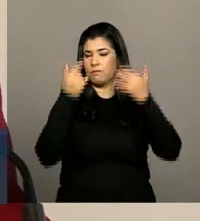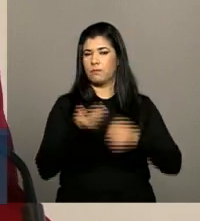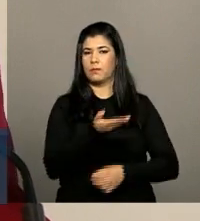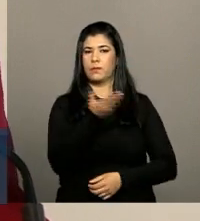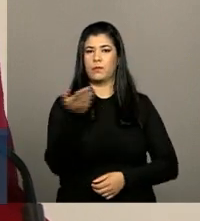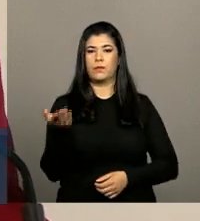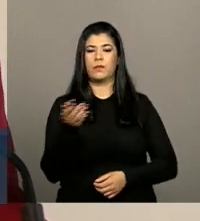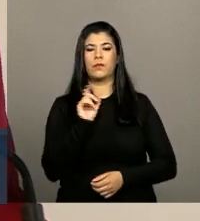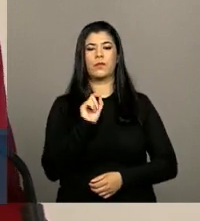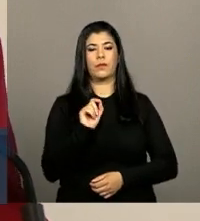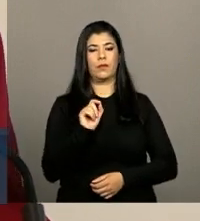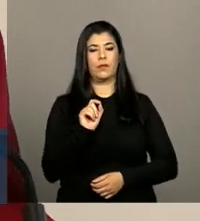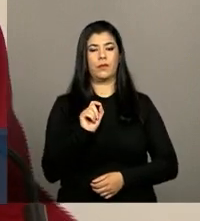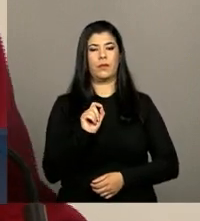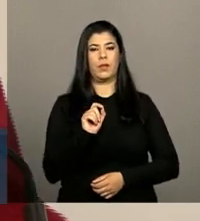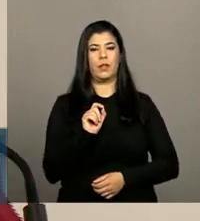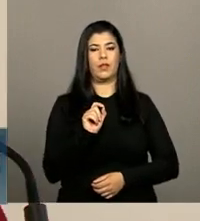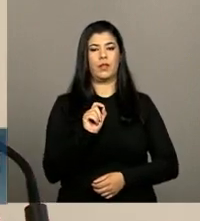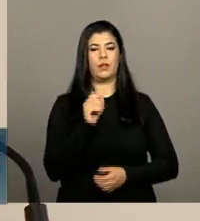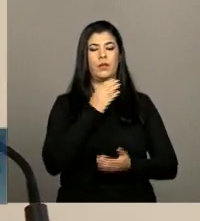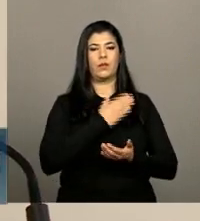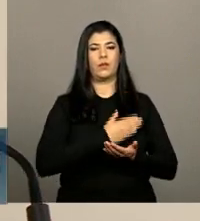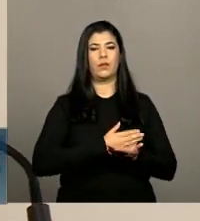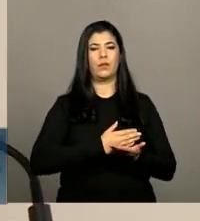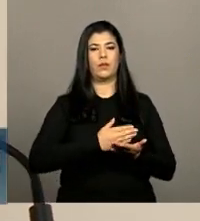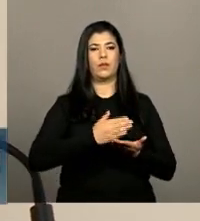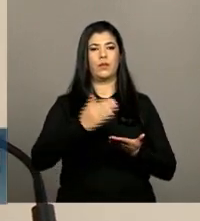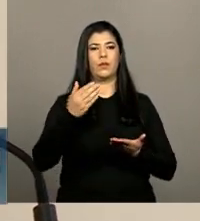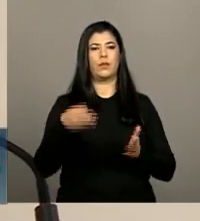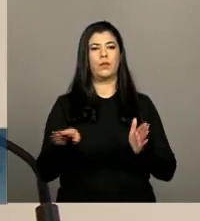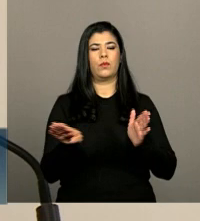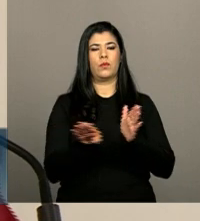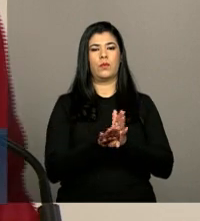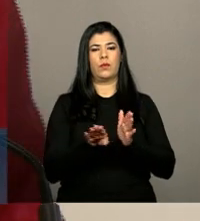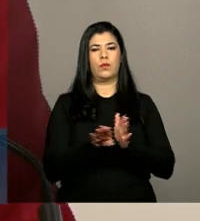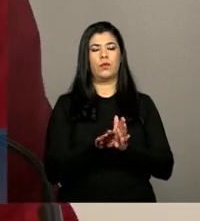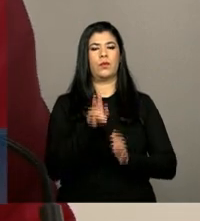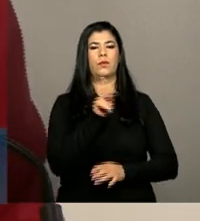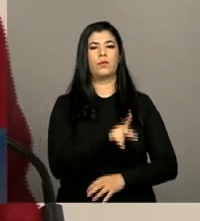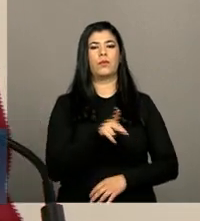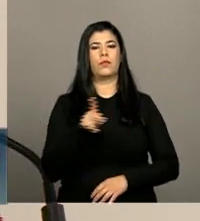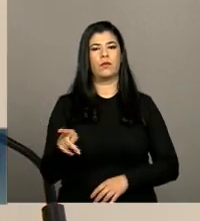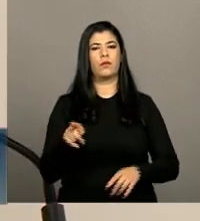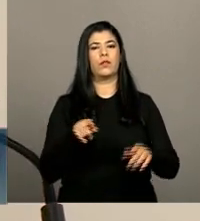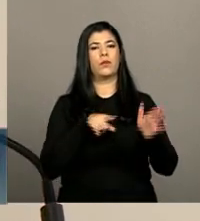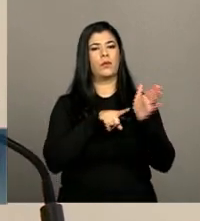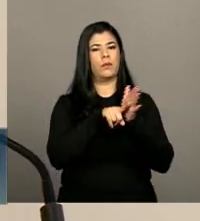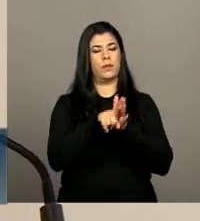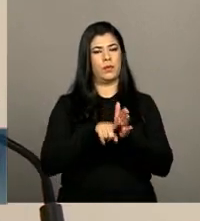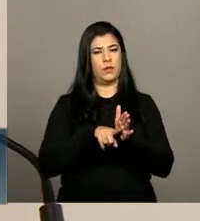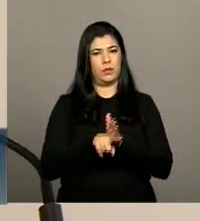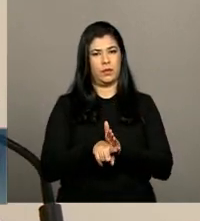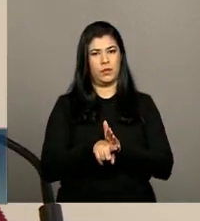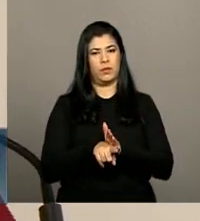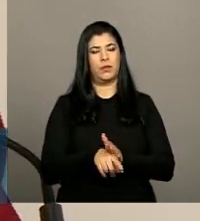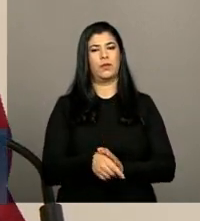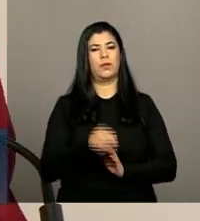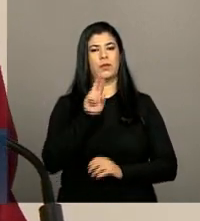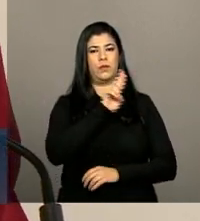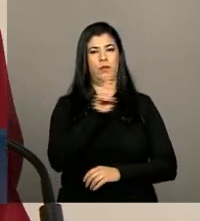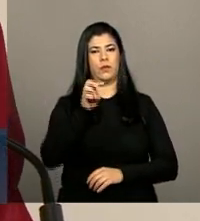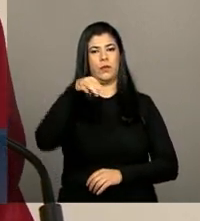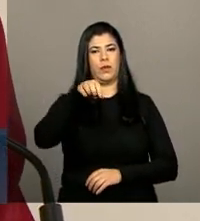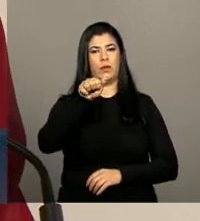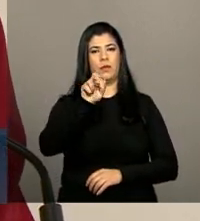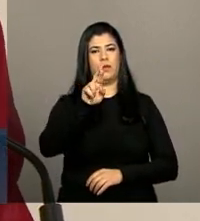que desde a a chegada do professor e pesquisador Marcelo